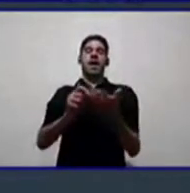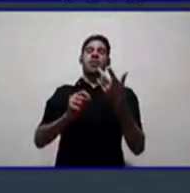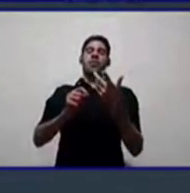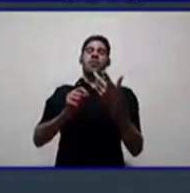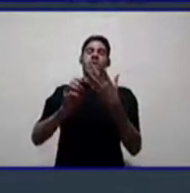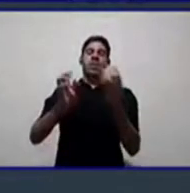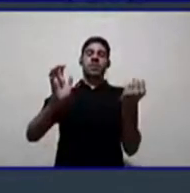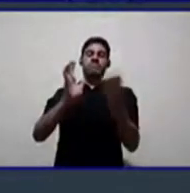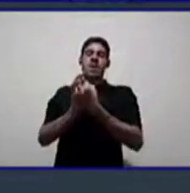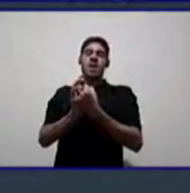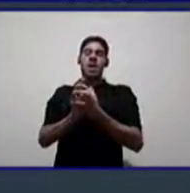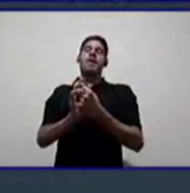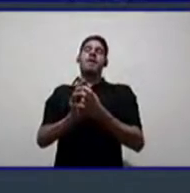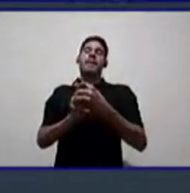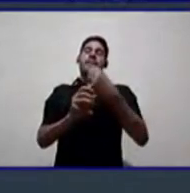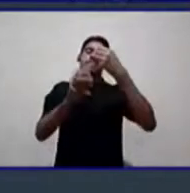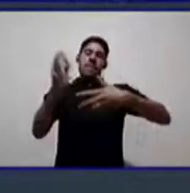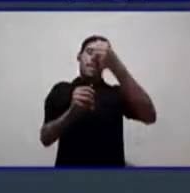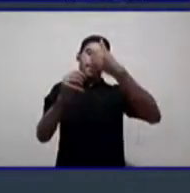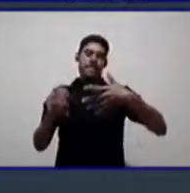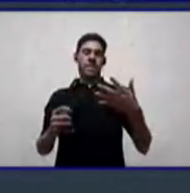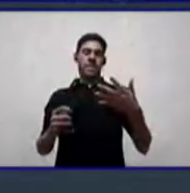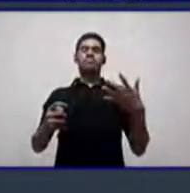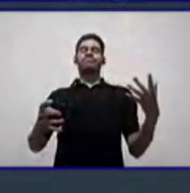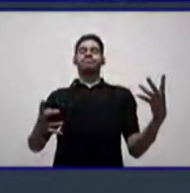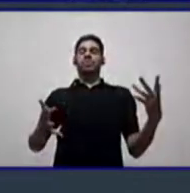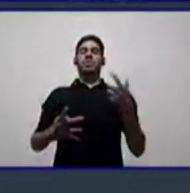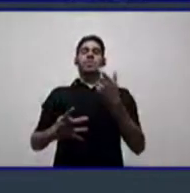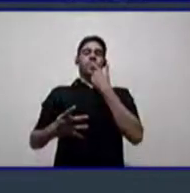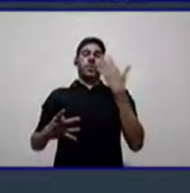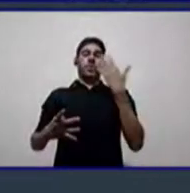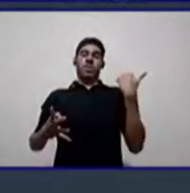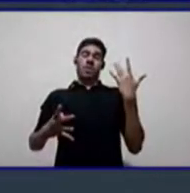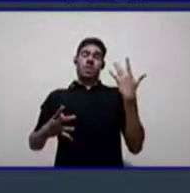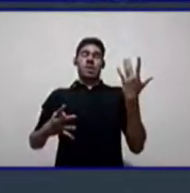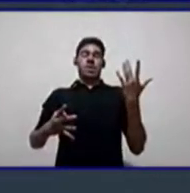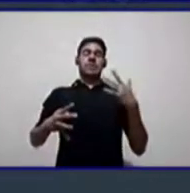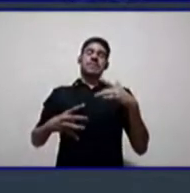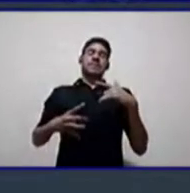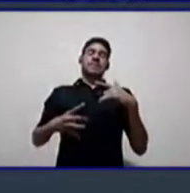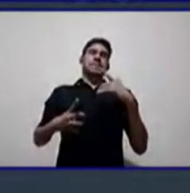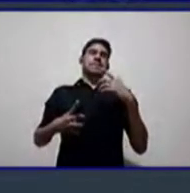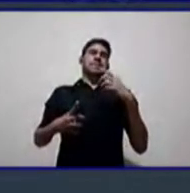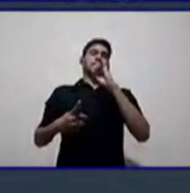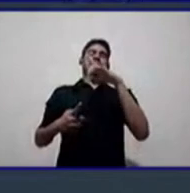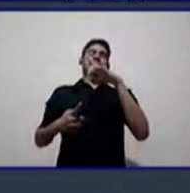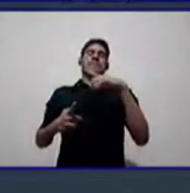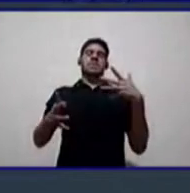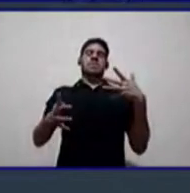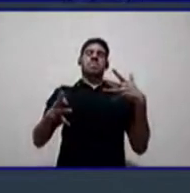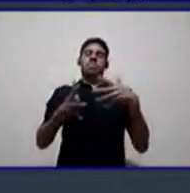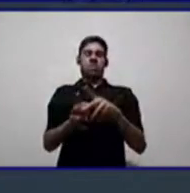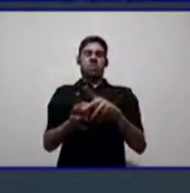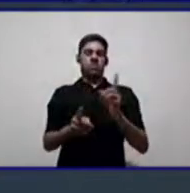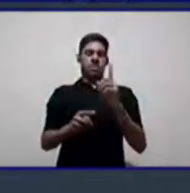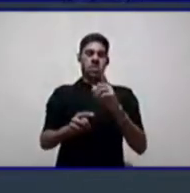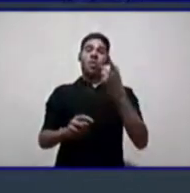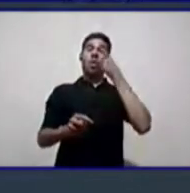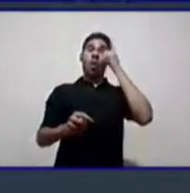prescrição que foi feita recentemente, se eu não me engano, na data de ontem, pelo partido